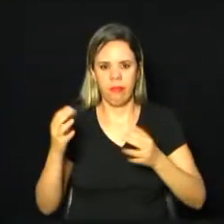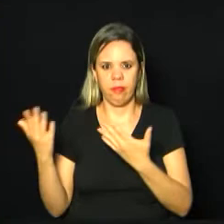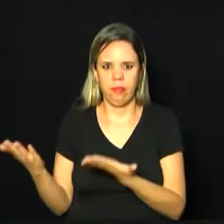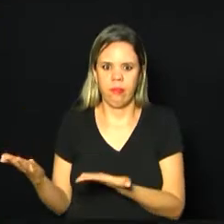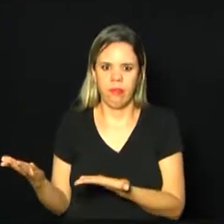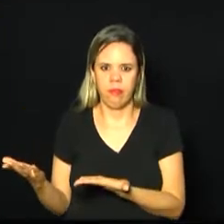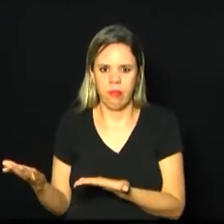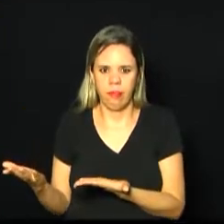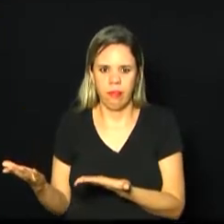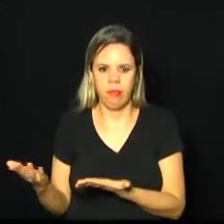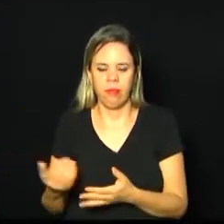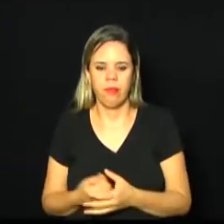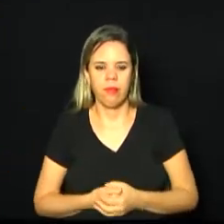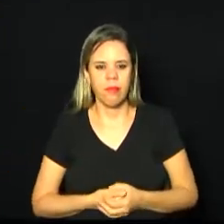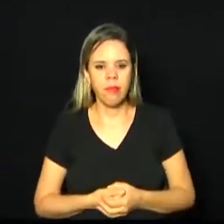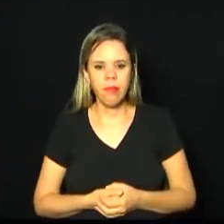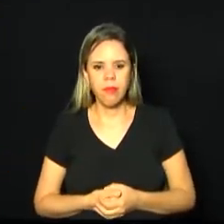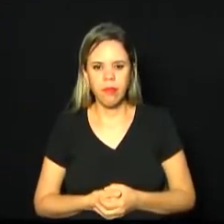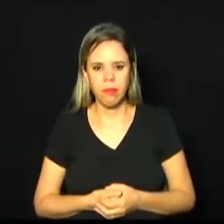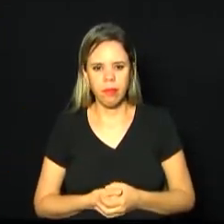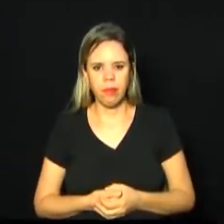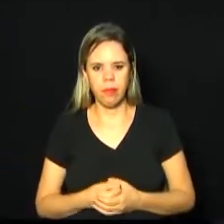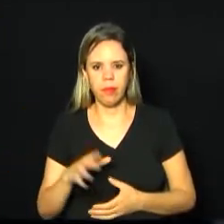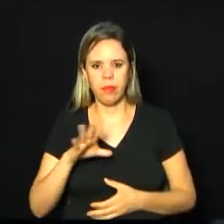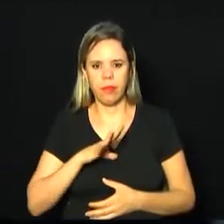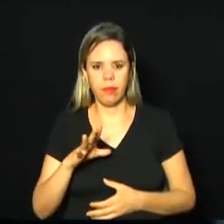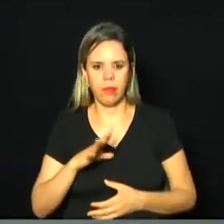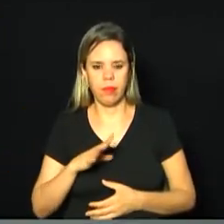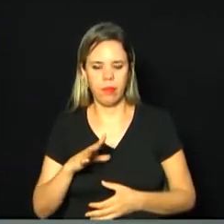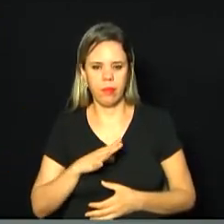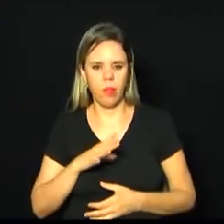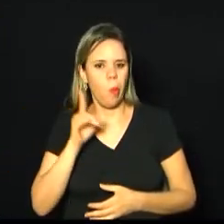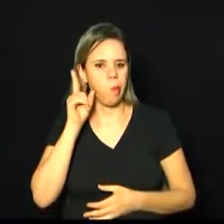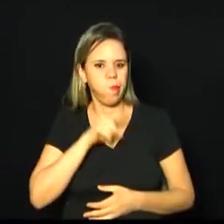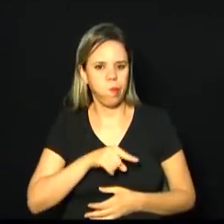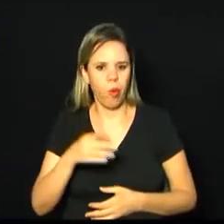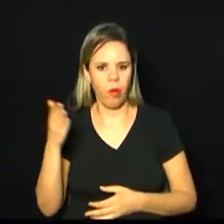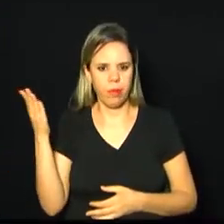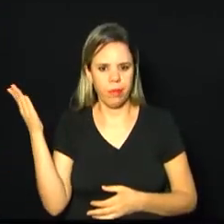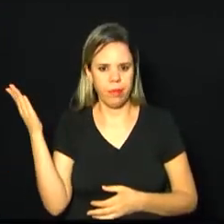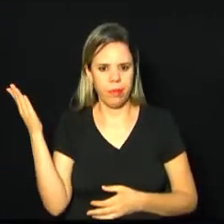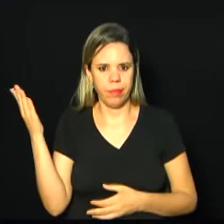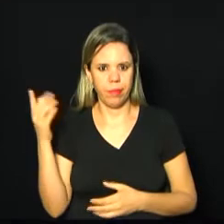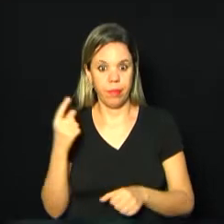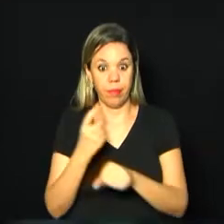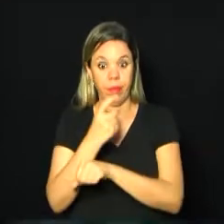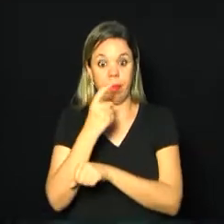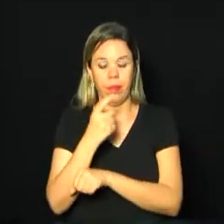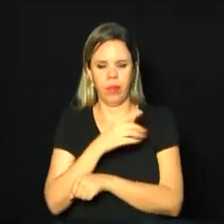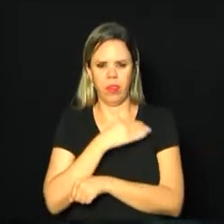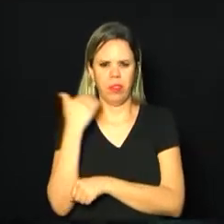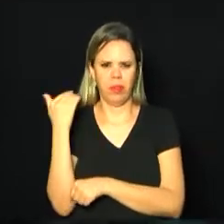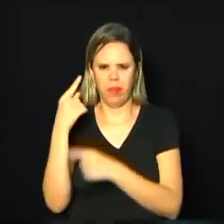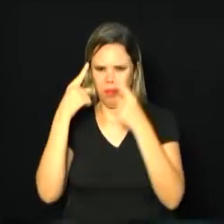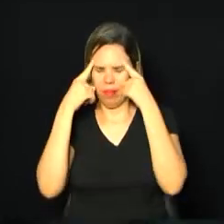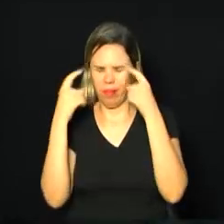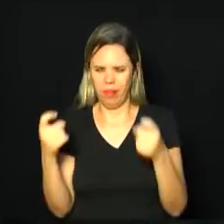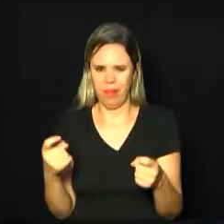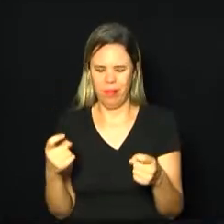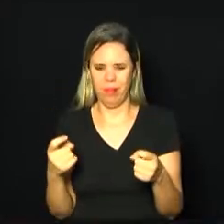del Toro e uma pequena e isolada a cidade no Oregon Estados Unidos a descoberta de uma morte violenta